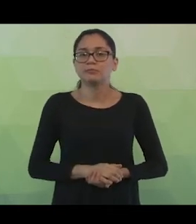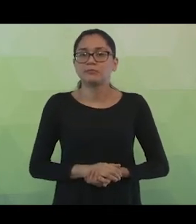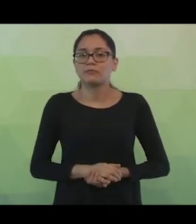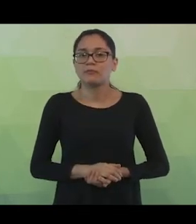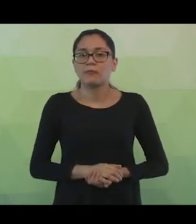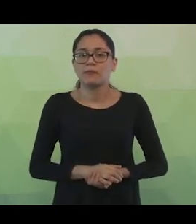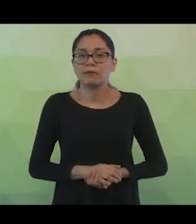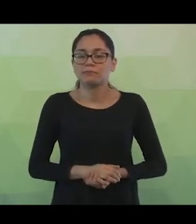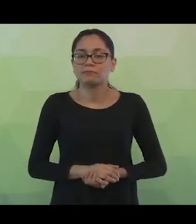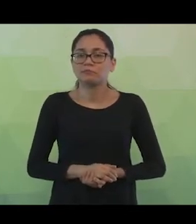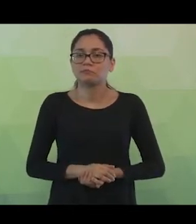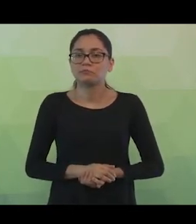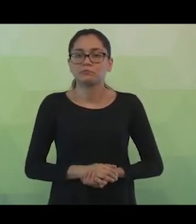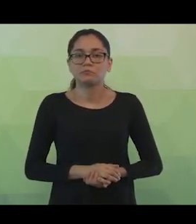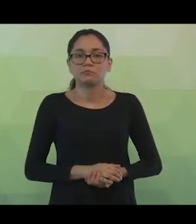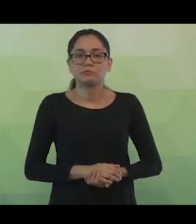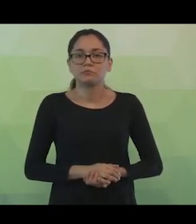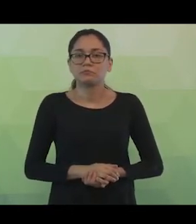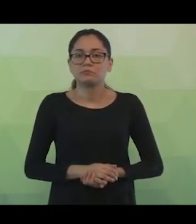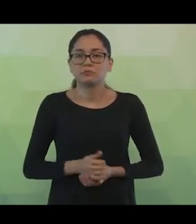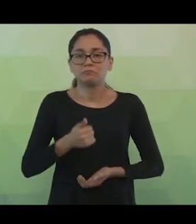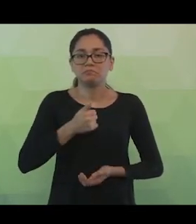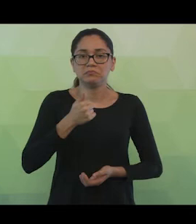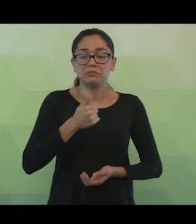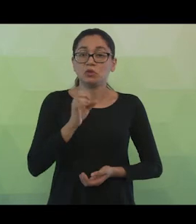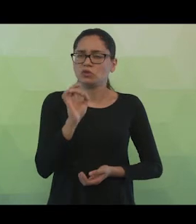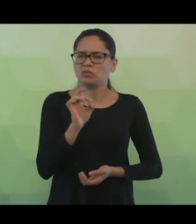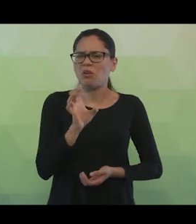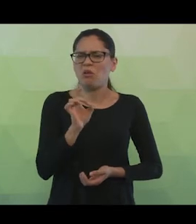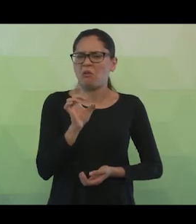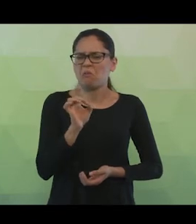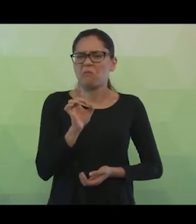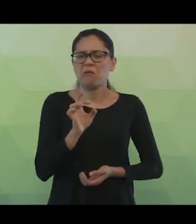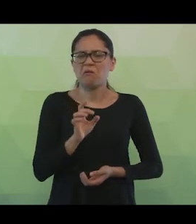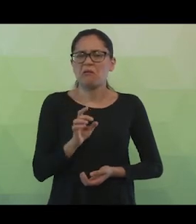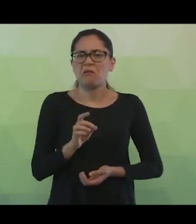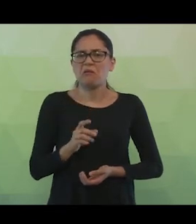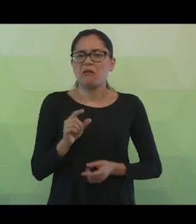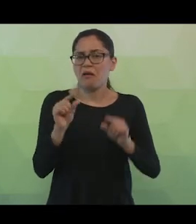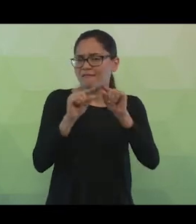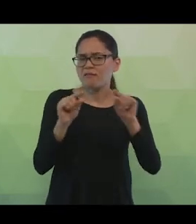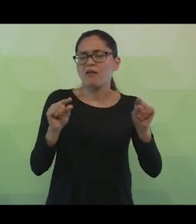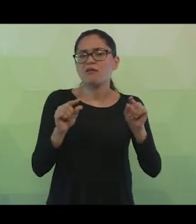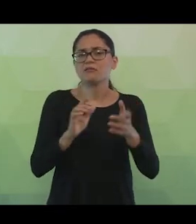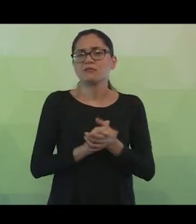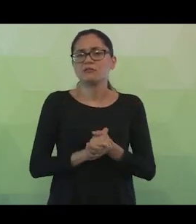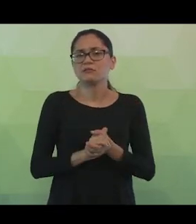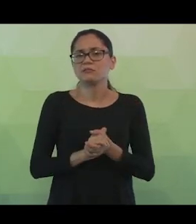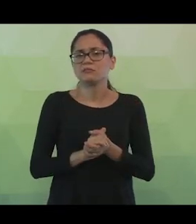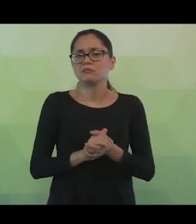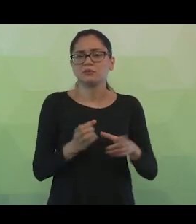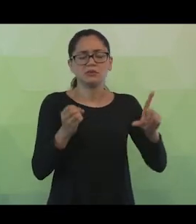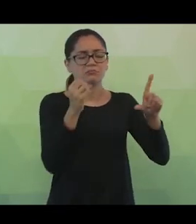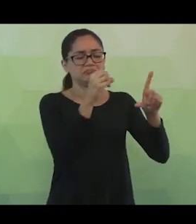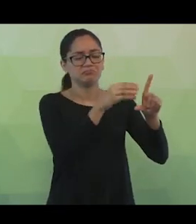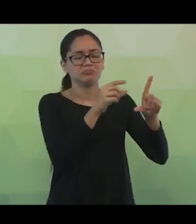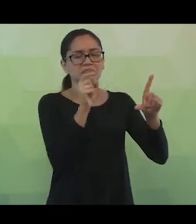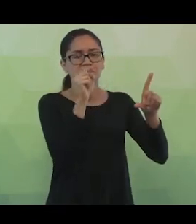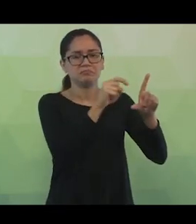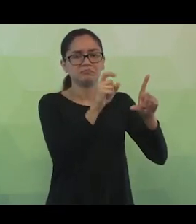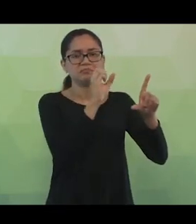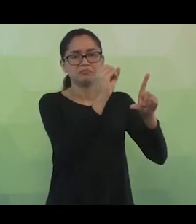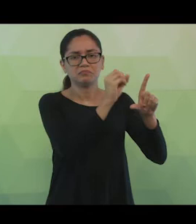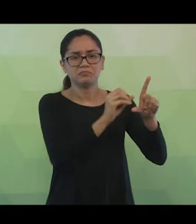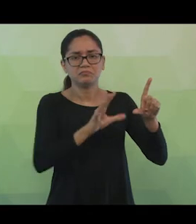A princípio, a gente vai mostrar apenas essa mensagem e vamos então executá-lo. Para que a